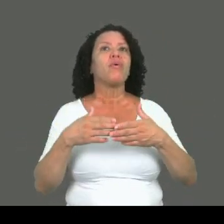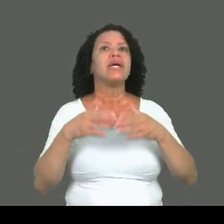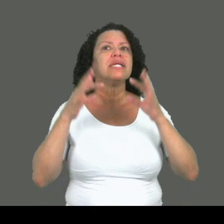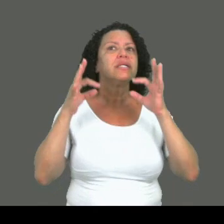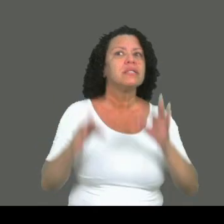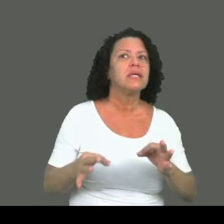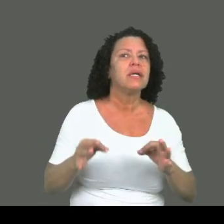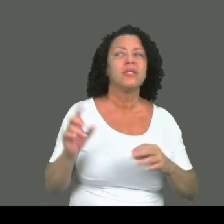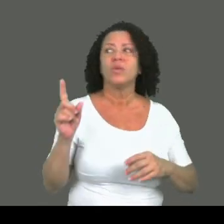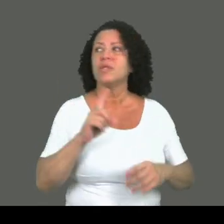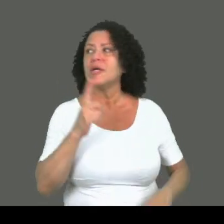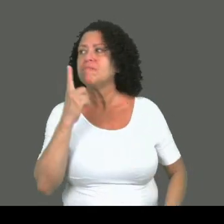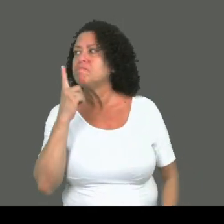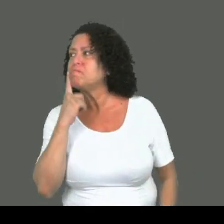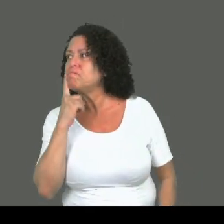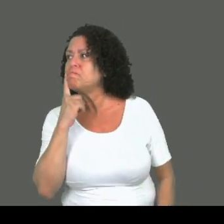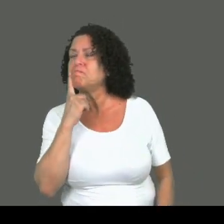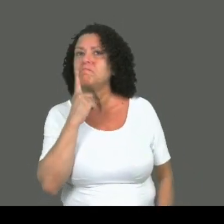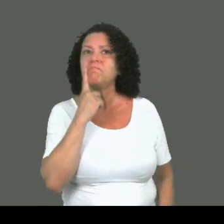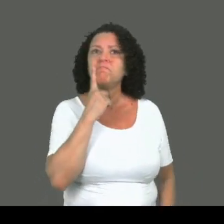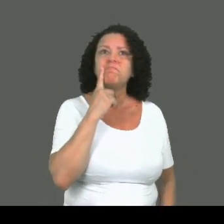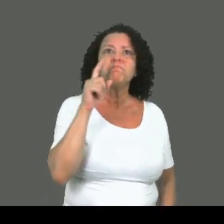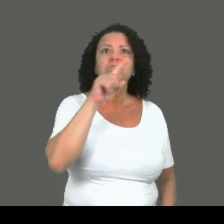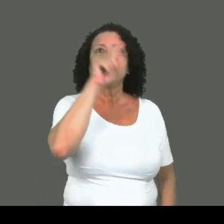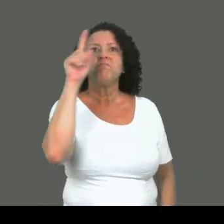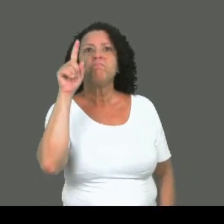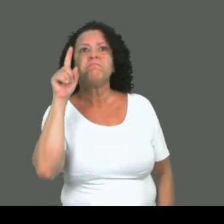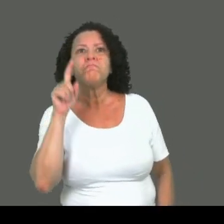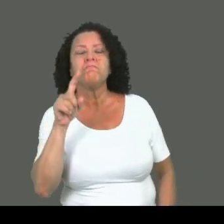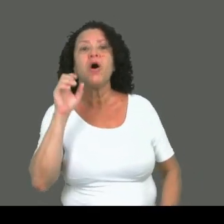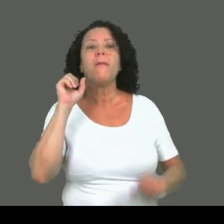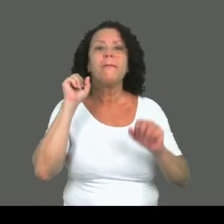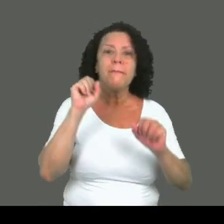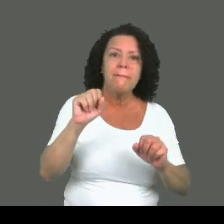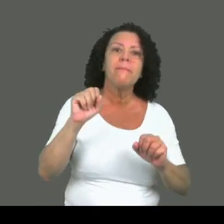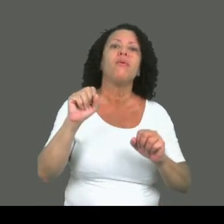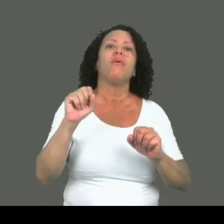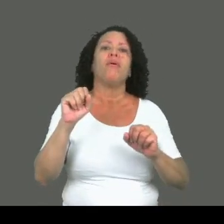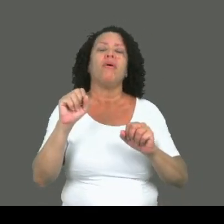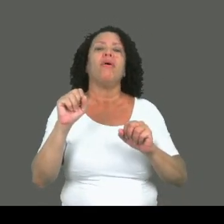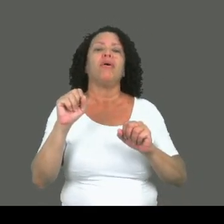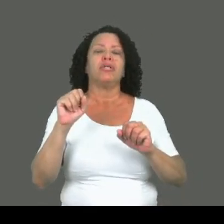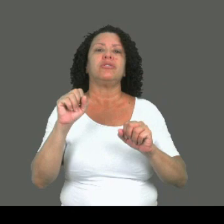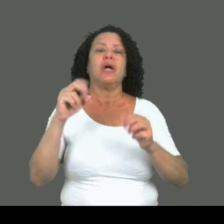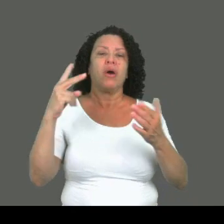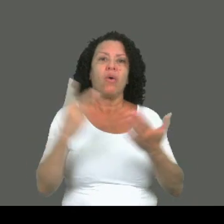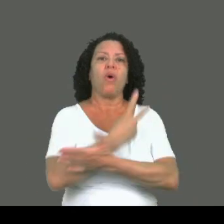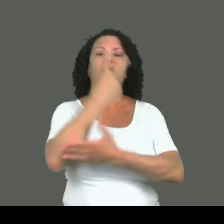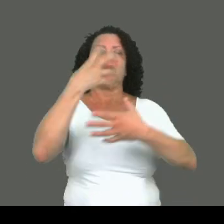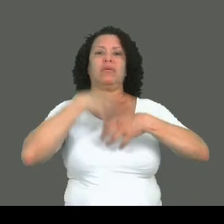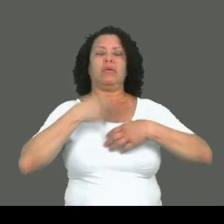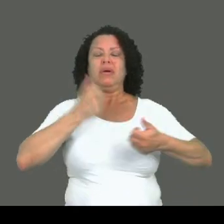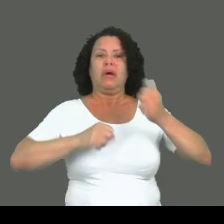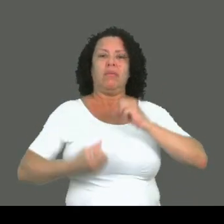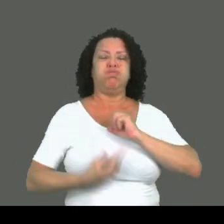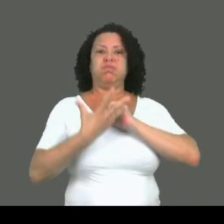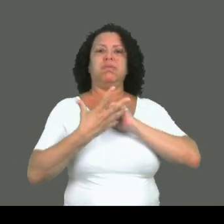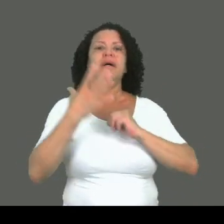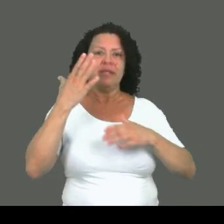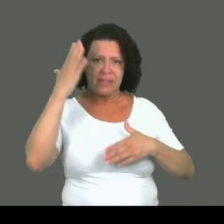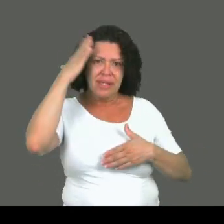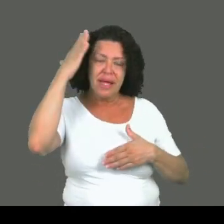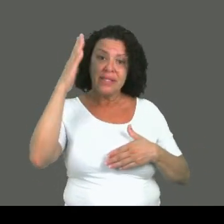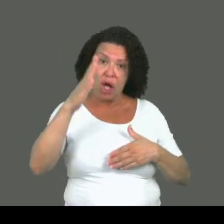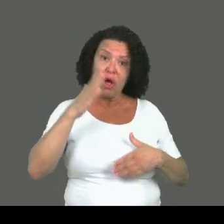incerteza, qualquer imprevisibilidade, ela pode ser gatilho de uma ansiedade, tá? E a nossa